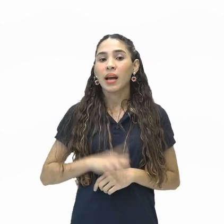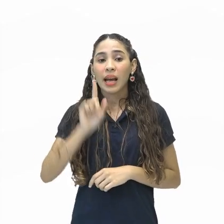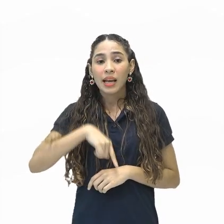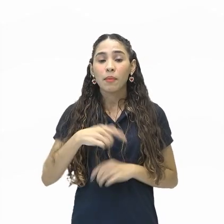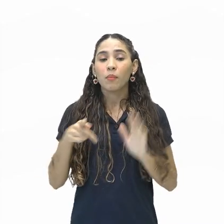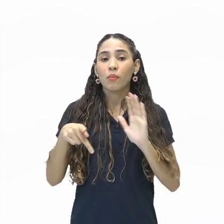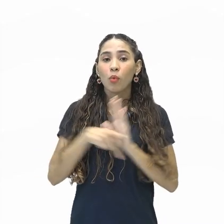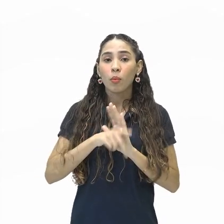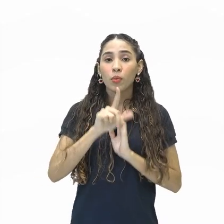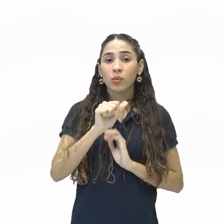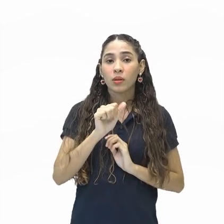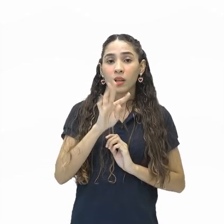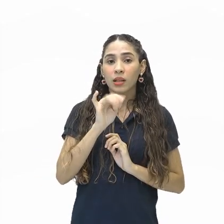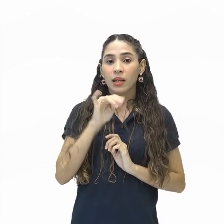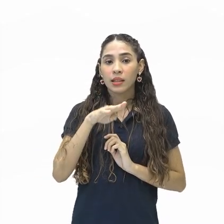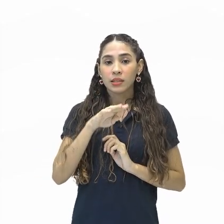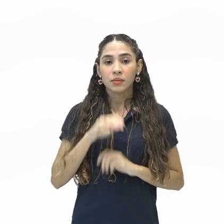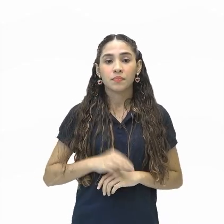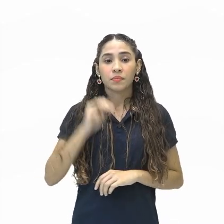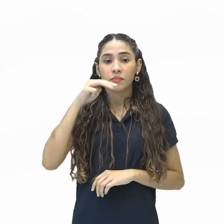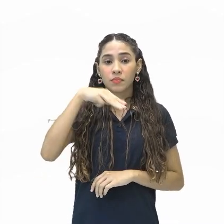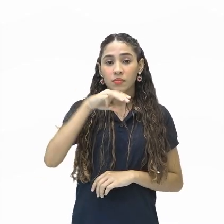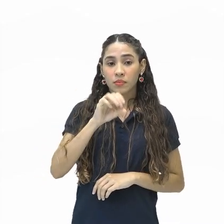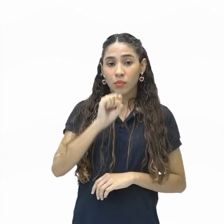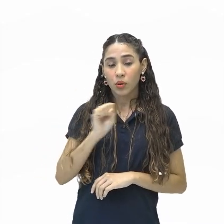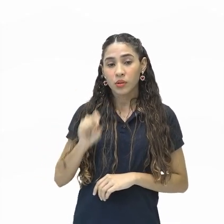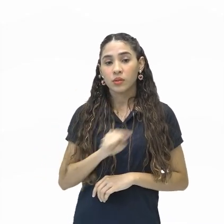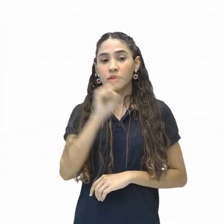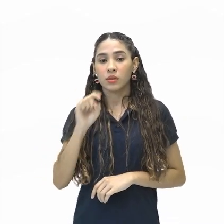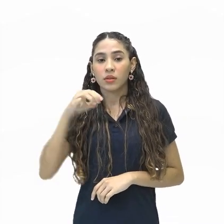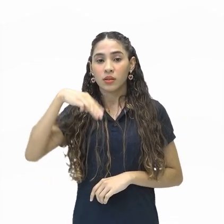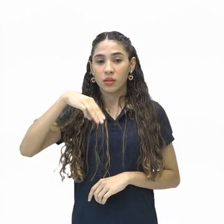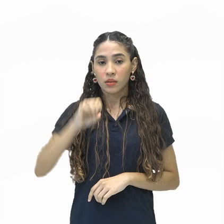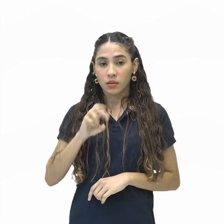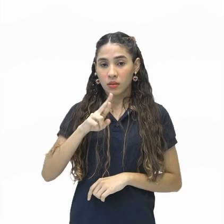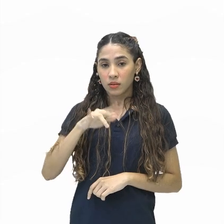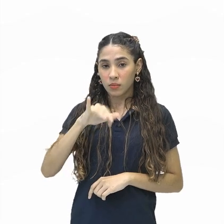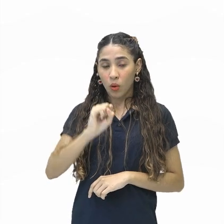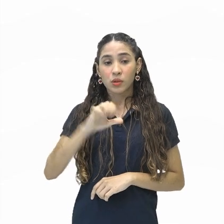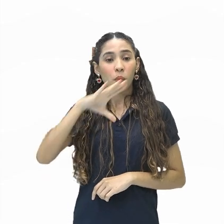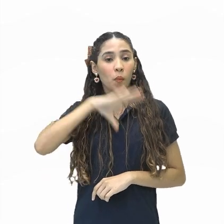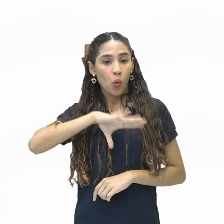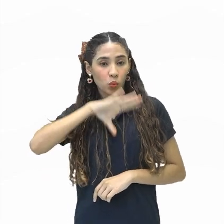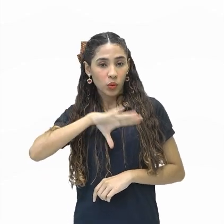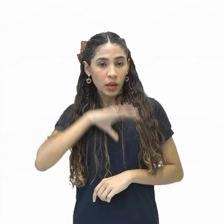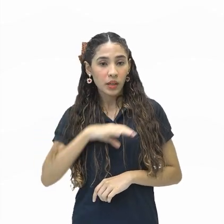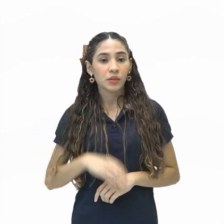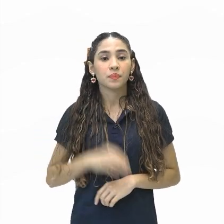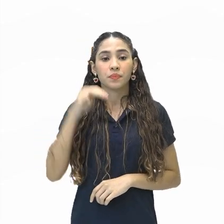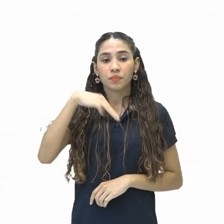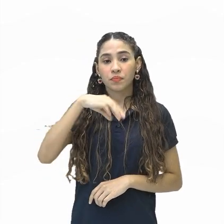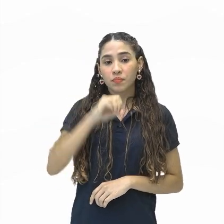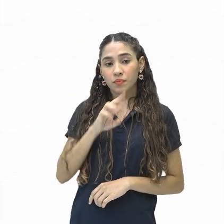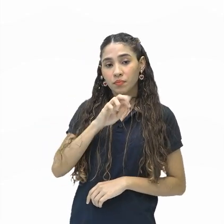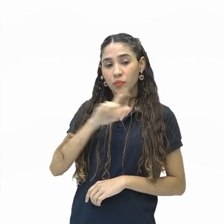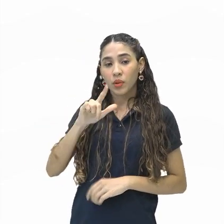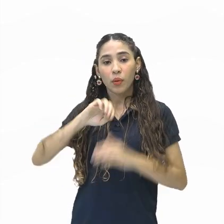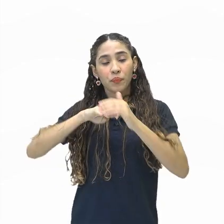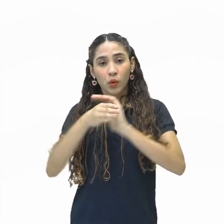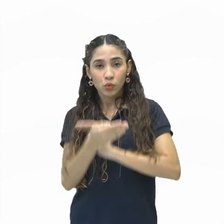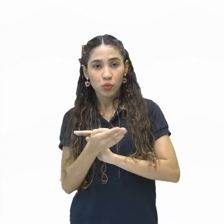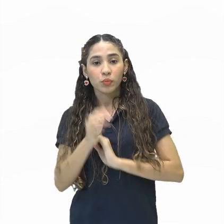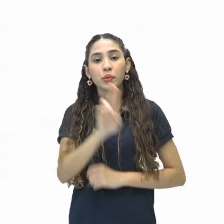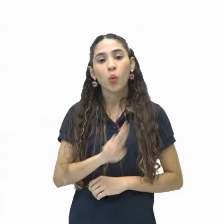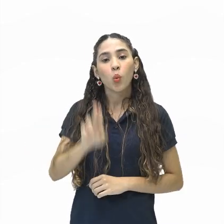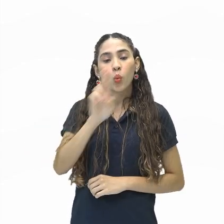latim, mores, que em português se transformou em moral, que quer dizer costume, uso,